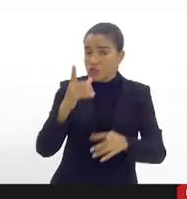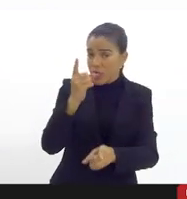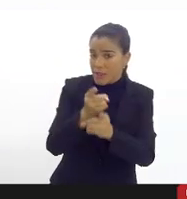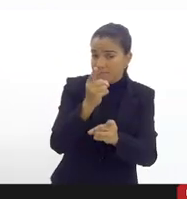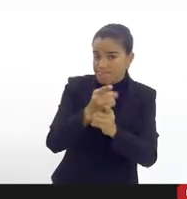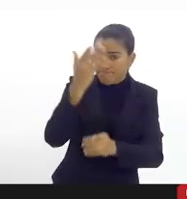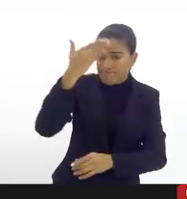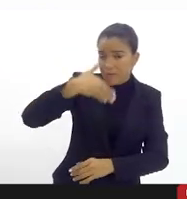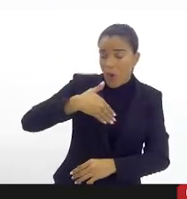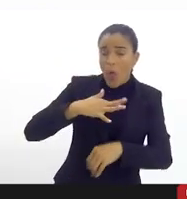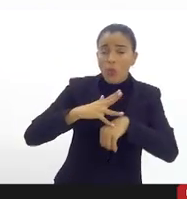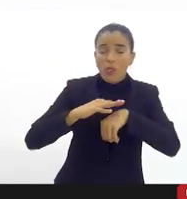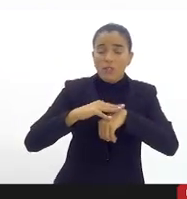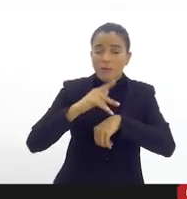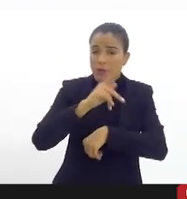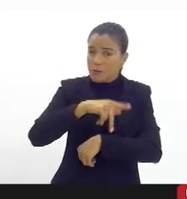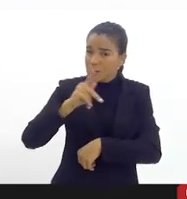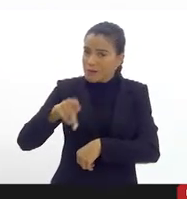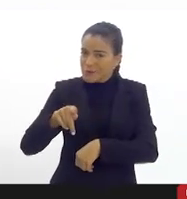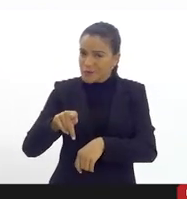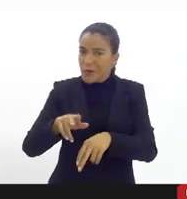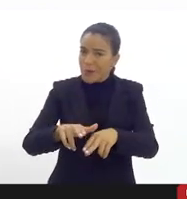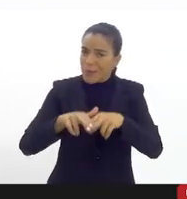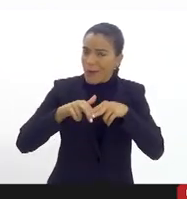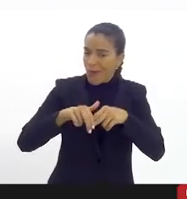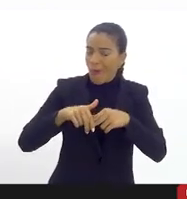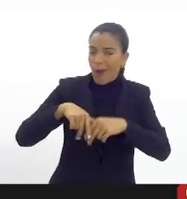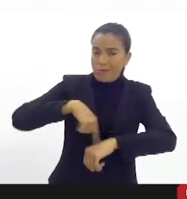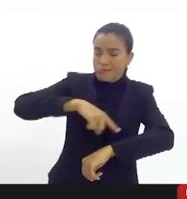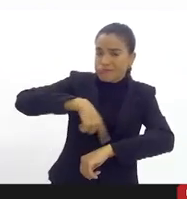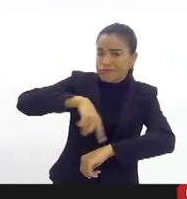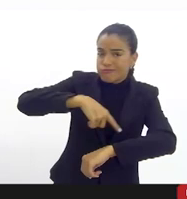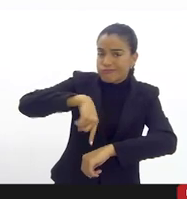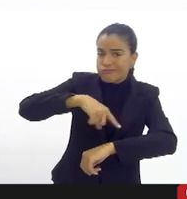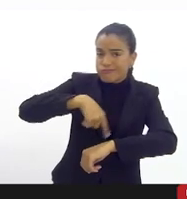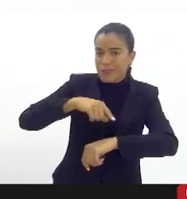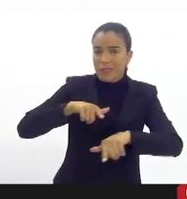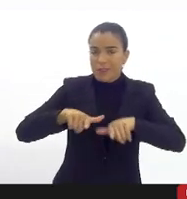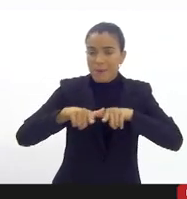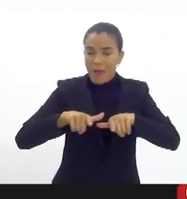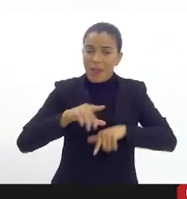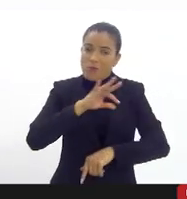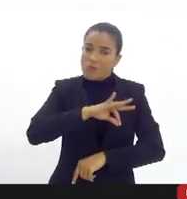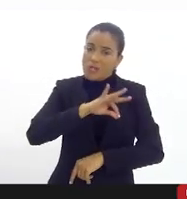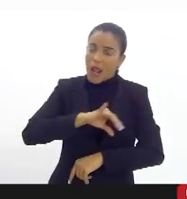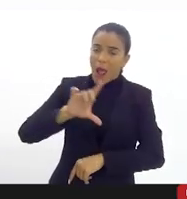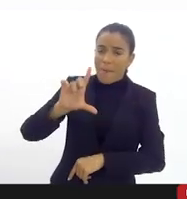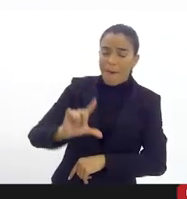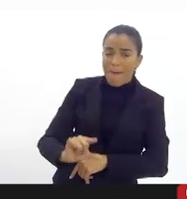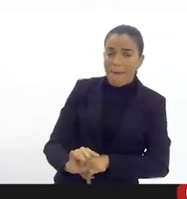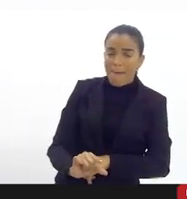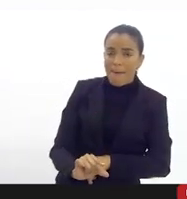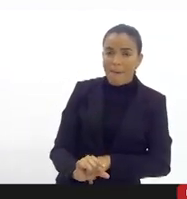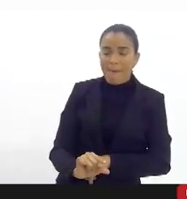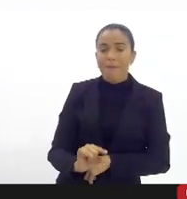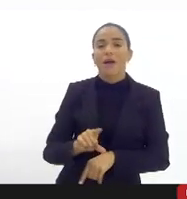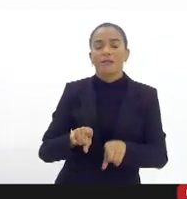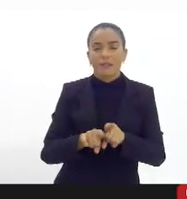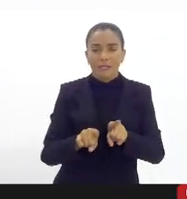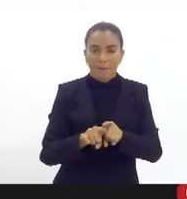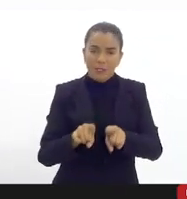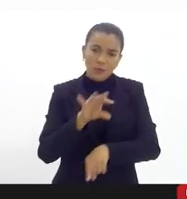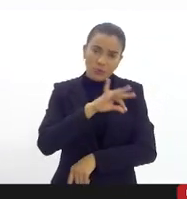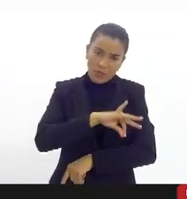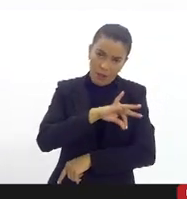o adoecimento dos professores diante dessa desses processos a redução do salário médio dos professores da mediana também